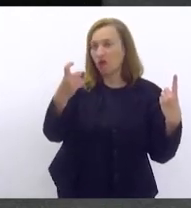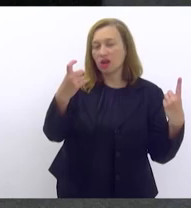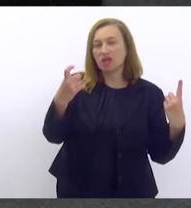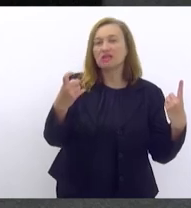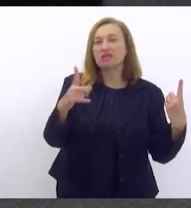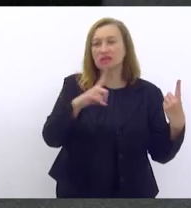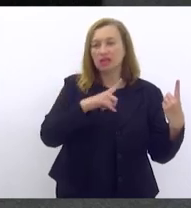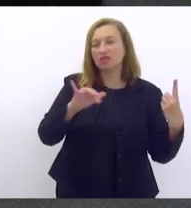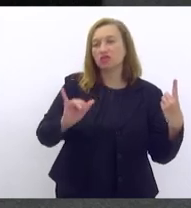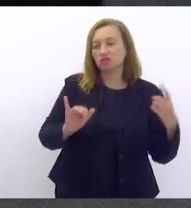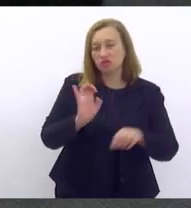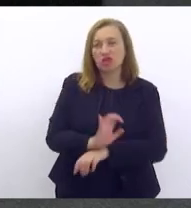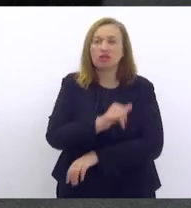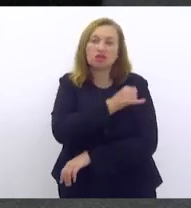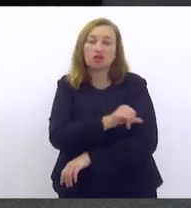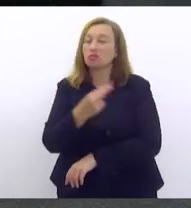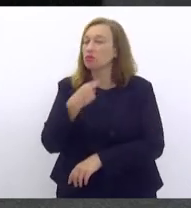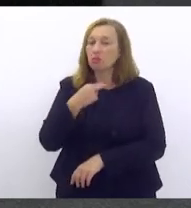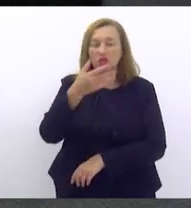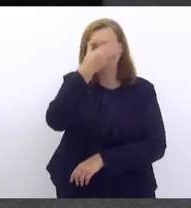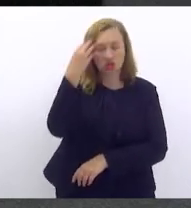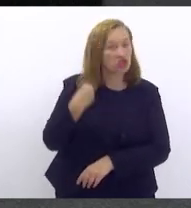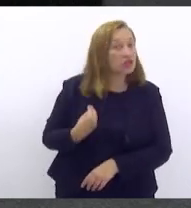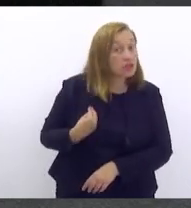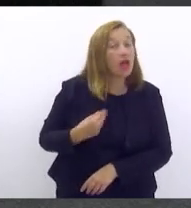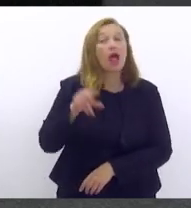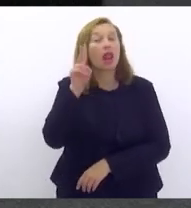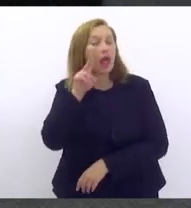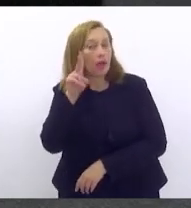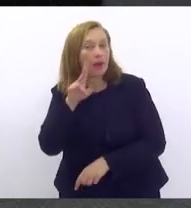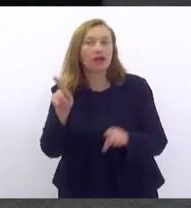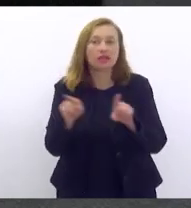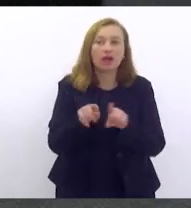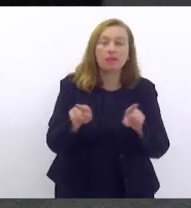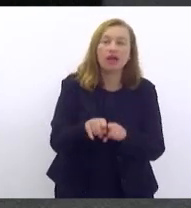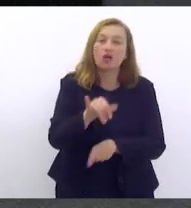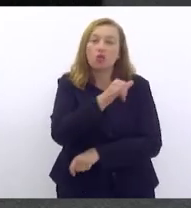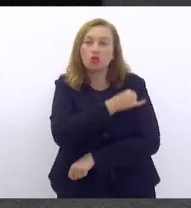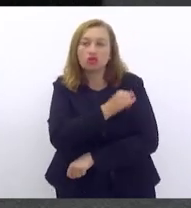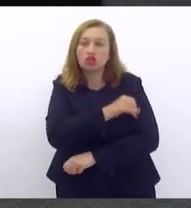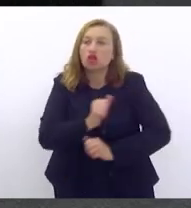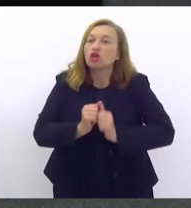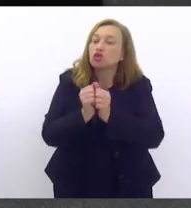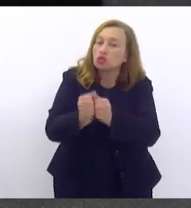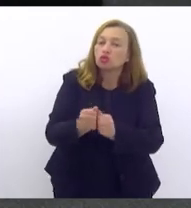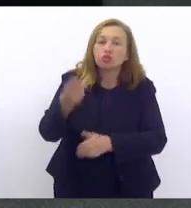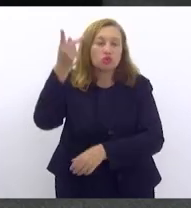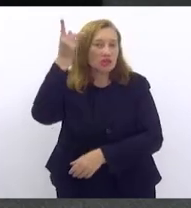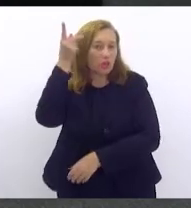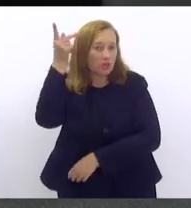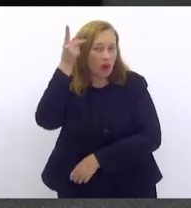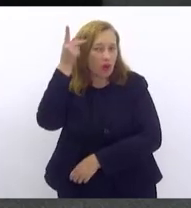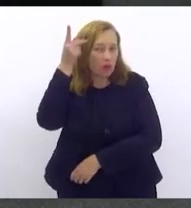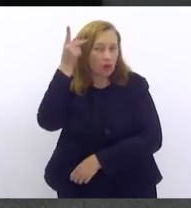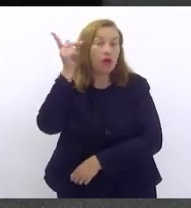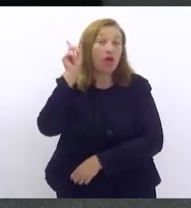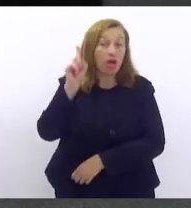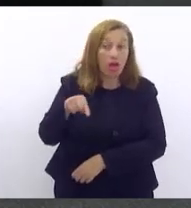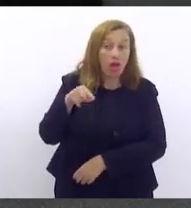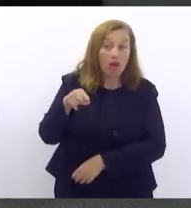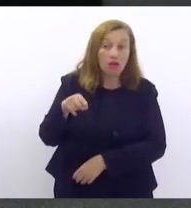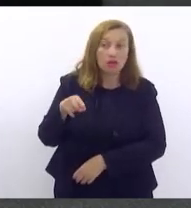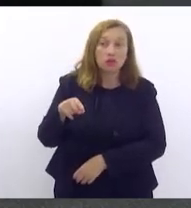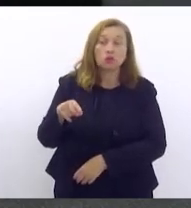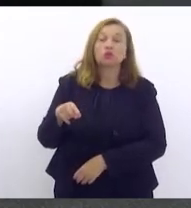do Rio de Janeiro e não podemos ignorar isso. Lembrar também que o Rio de Janeiro, junto com São Paulo, é um